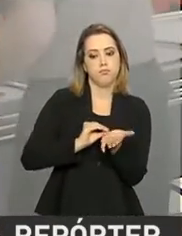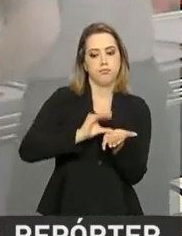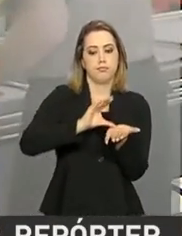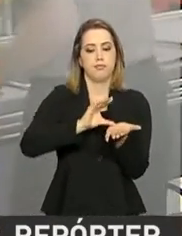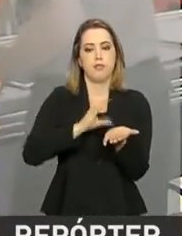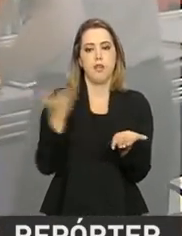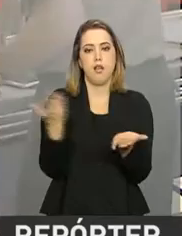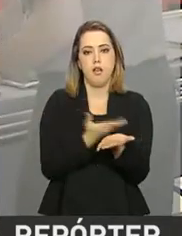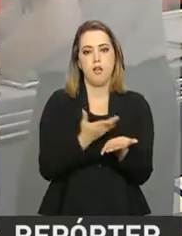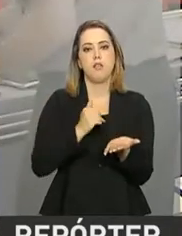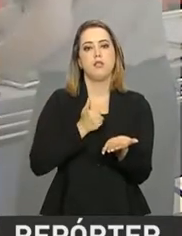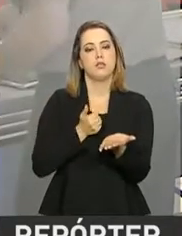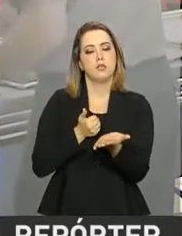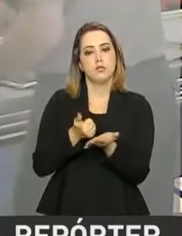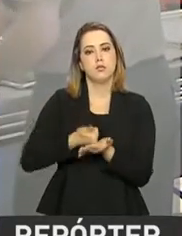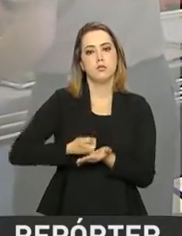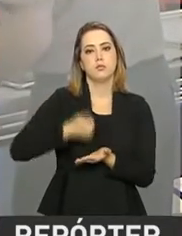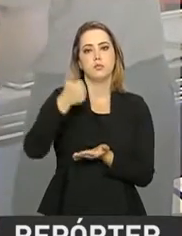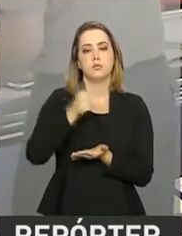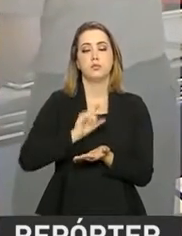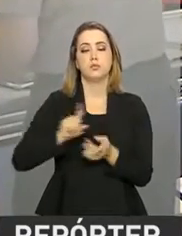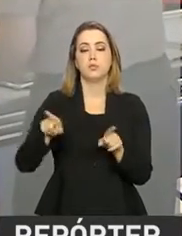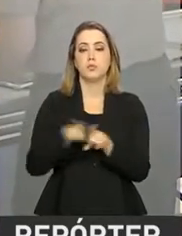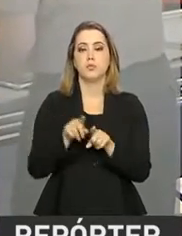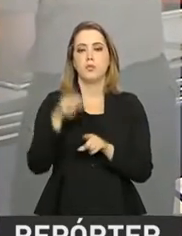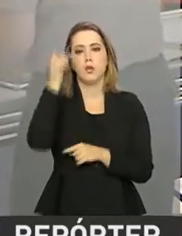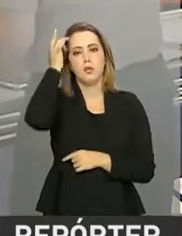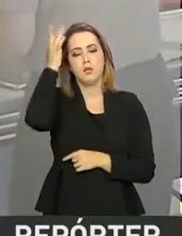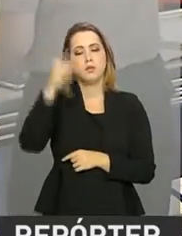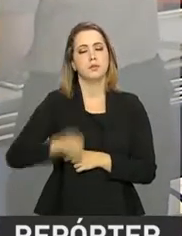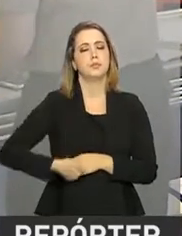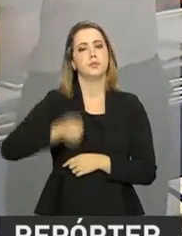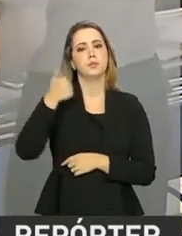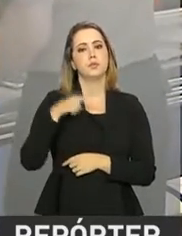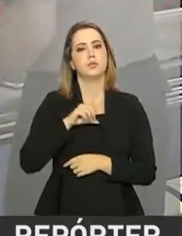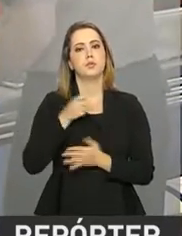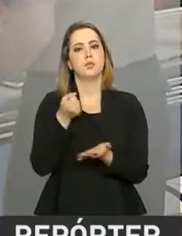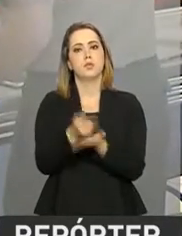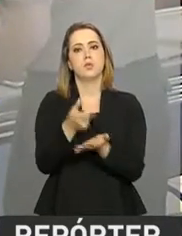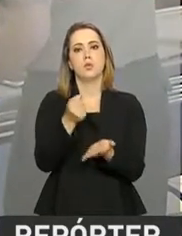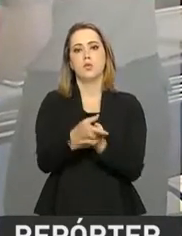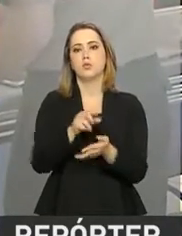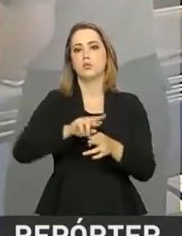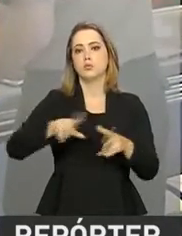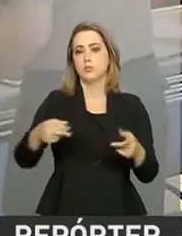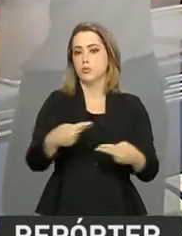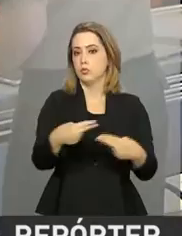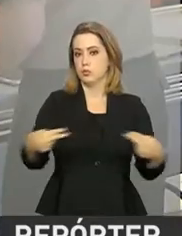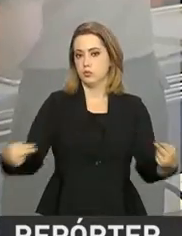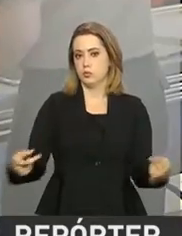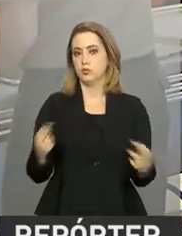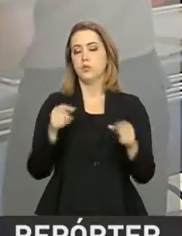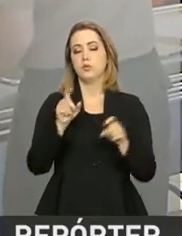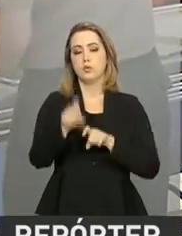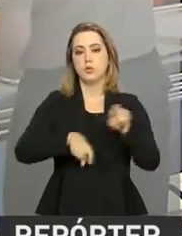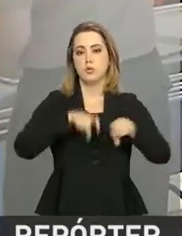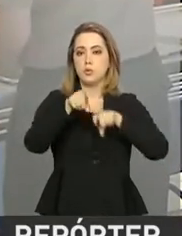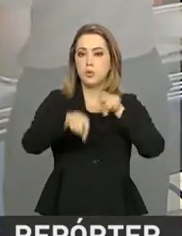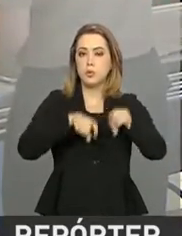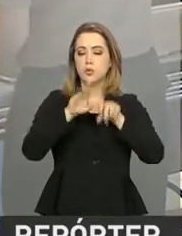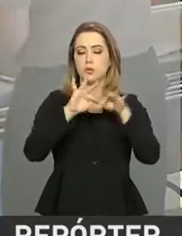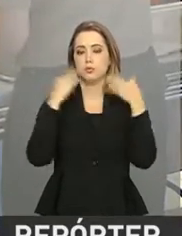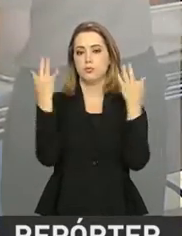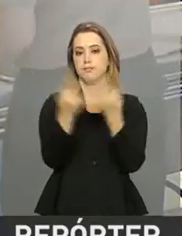acaba de reforçar as ações para facilitar ainda mais a compra dos produtos da agricultura familiar pelas